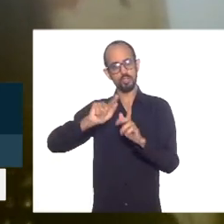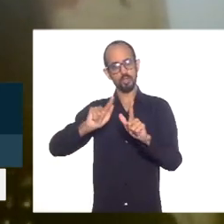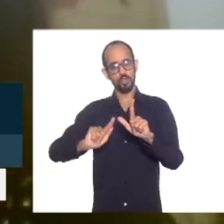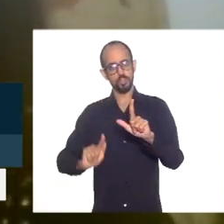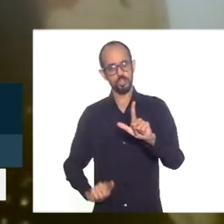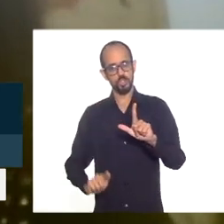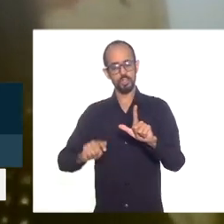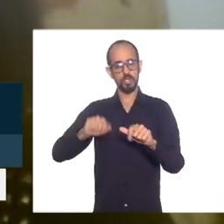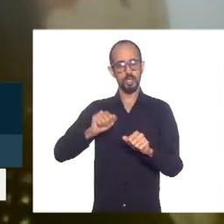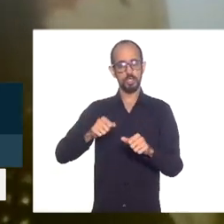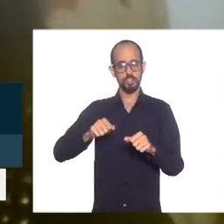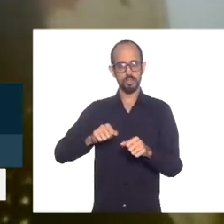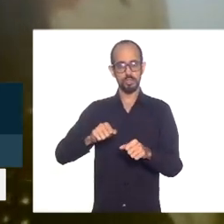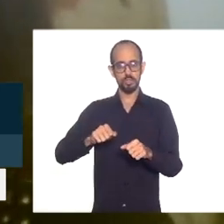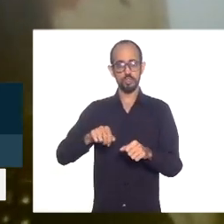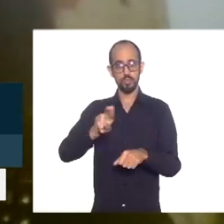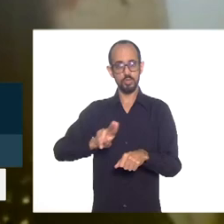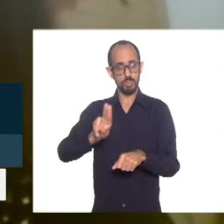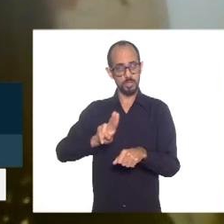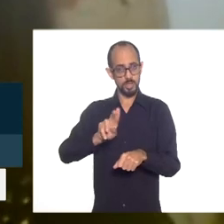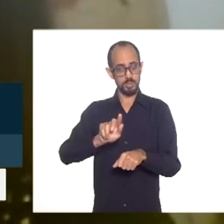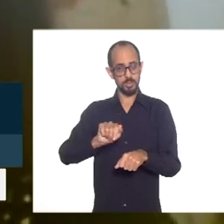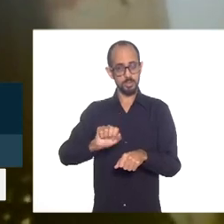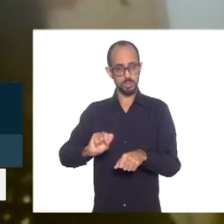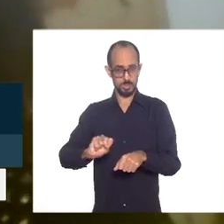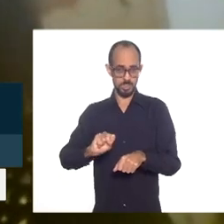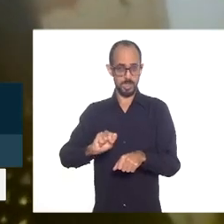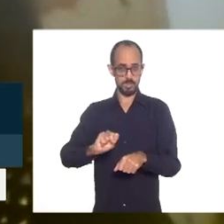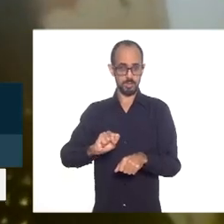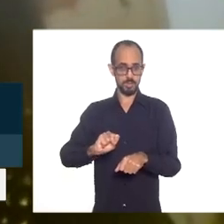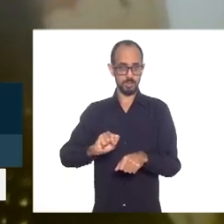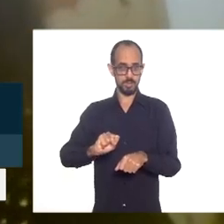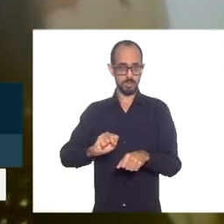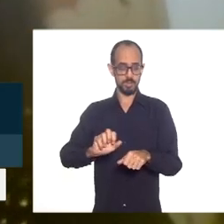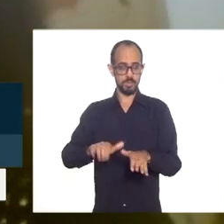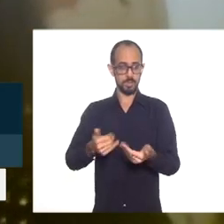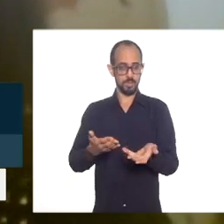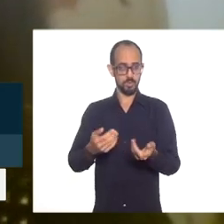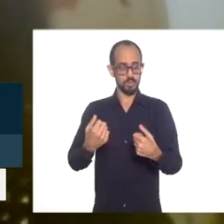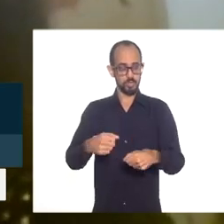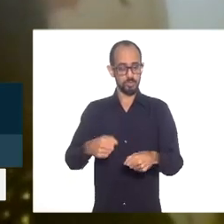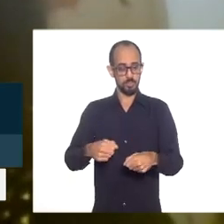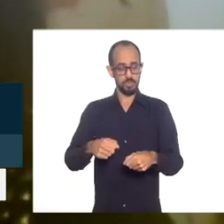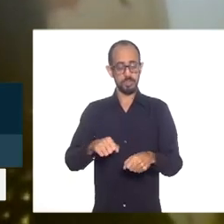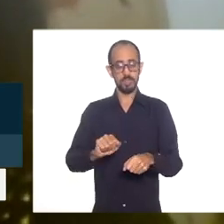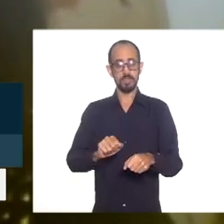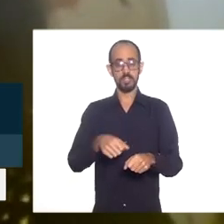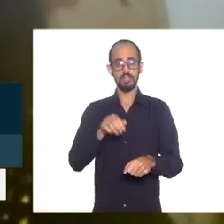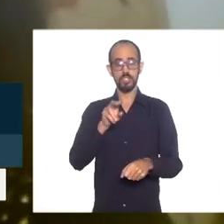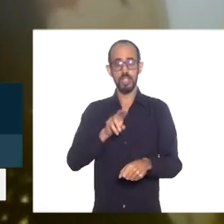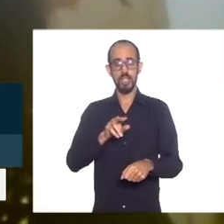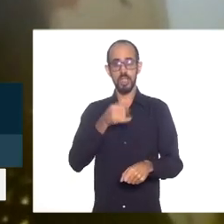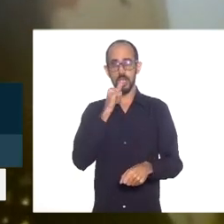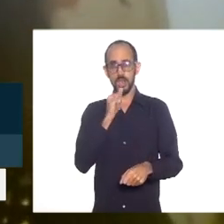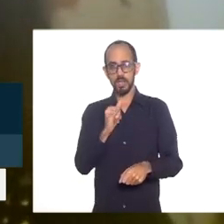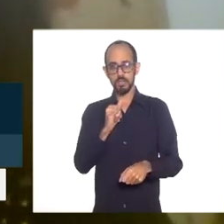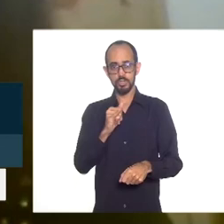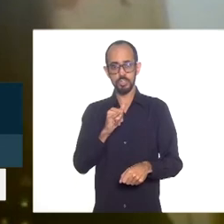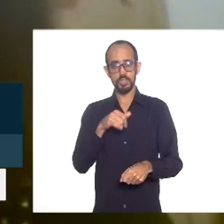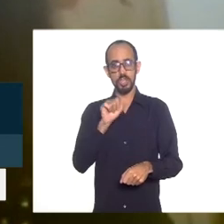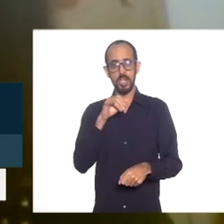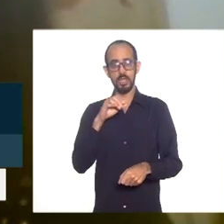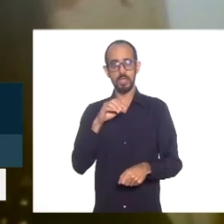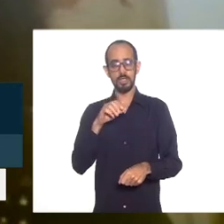de consumo para esse gás natural. Então, nós vamos precisar de térmicas, nós vamos precisar de hubs